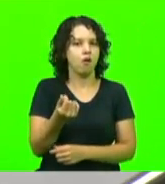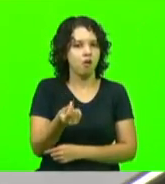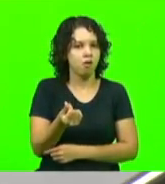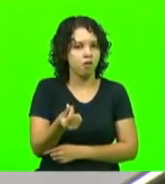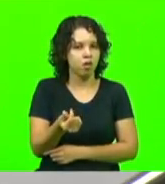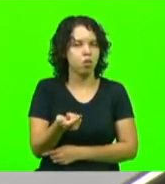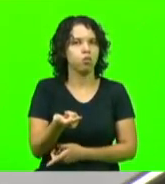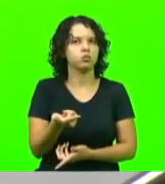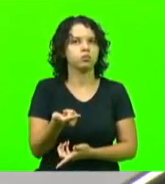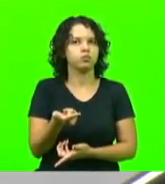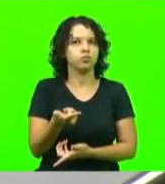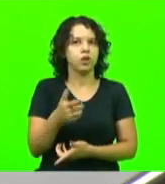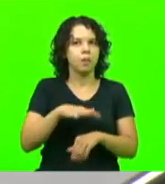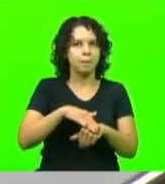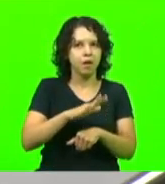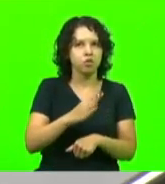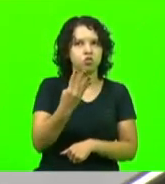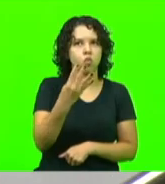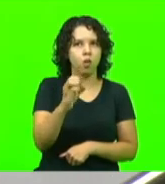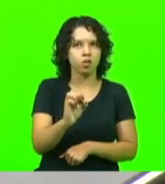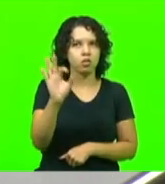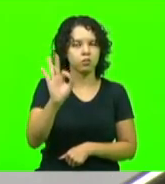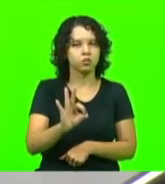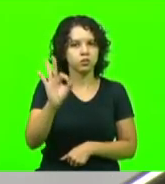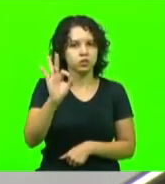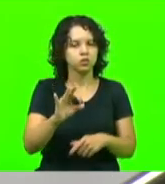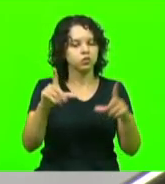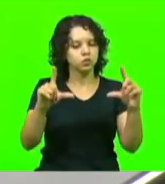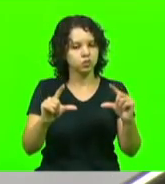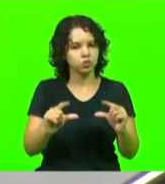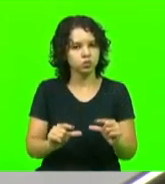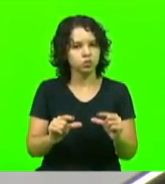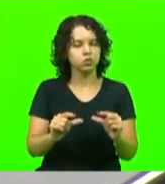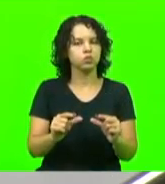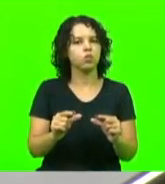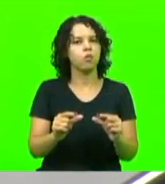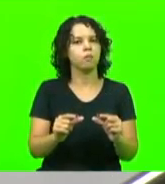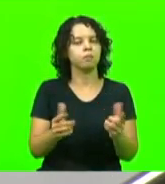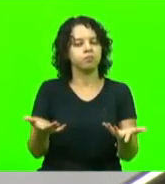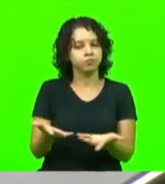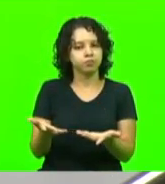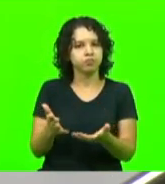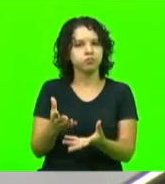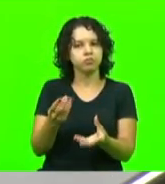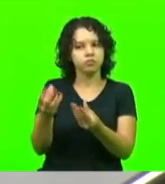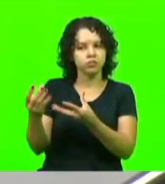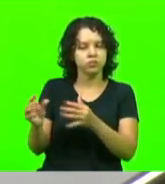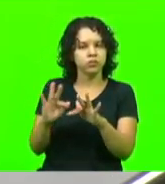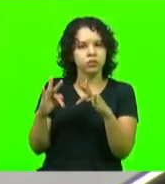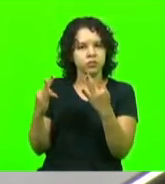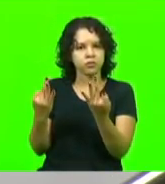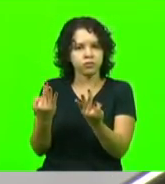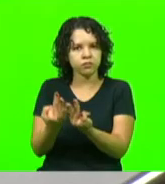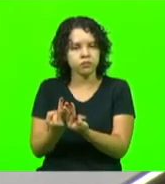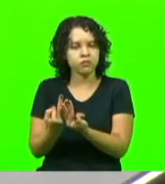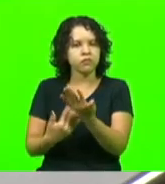significativa, são mais de 40% de redução no valor. Isso alimenta mais uma vez a esperança em muitas famílias que já